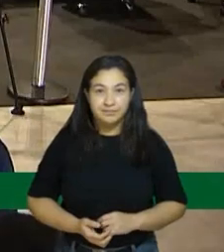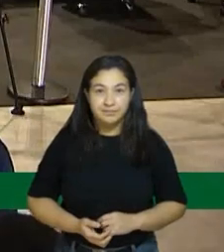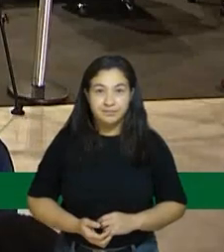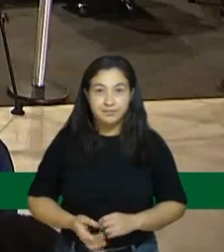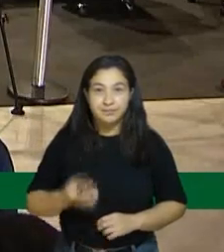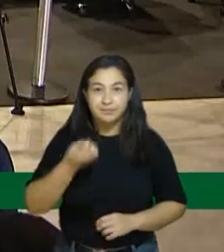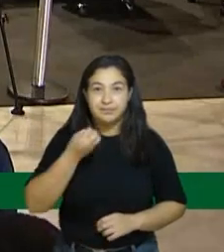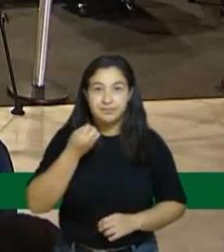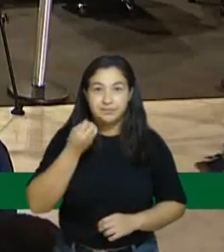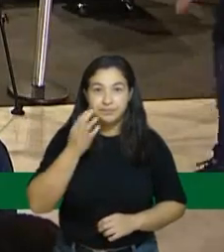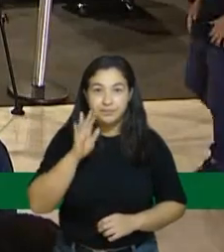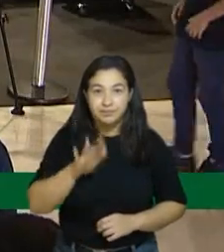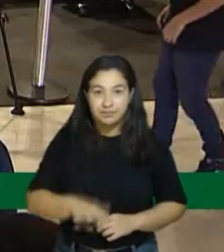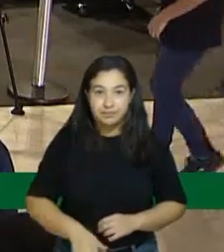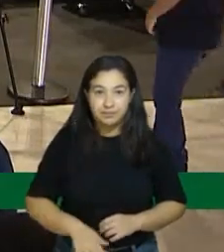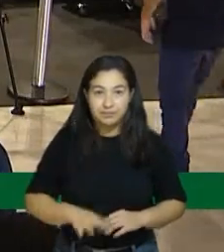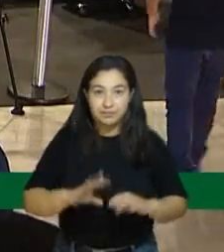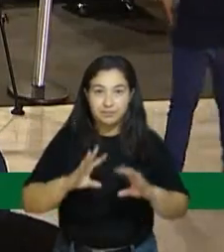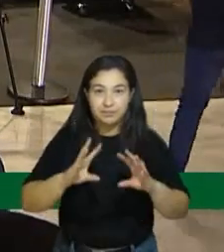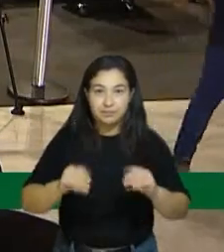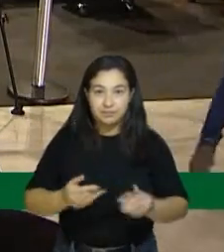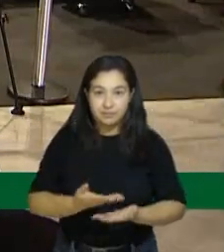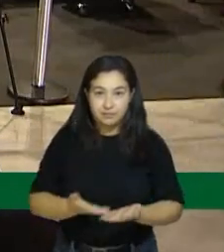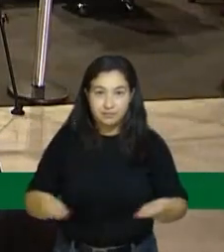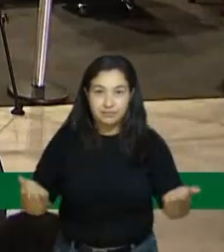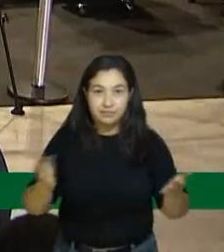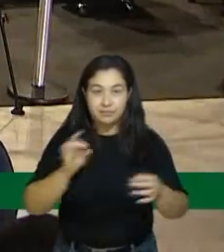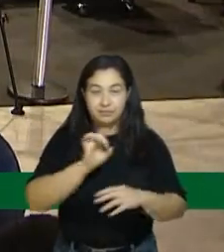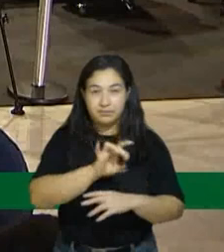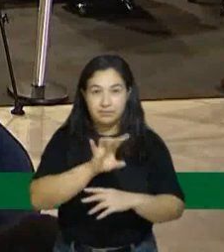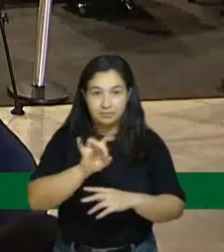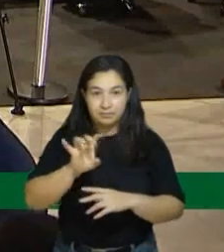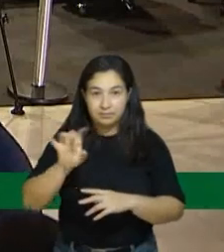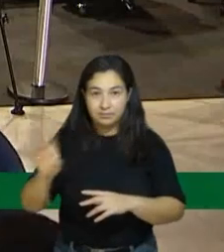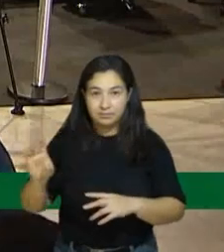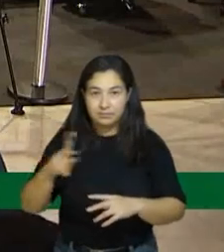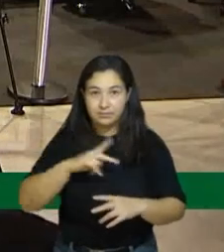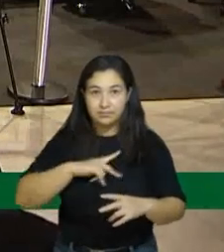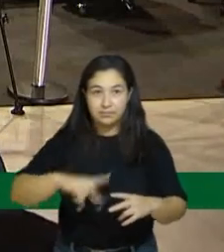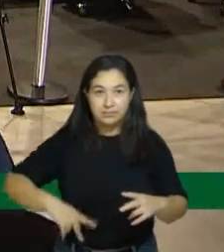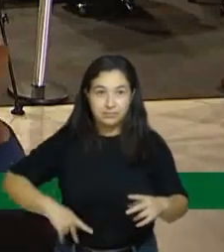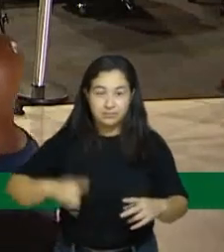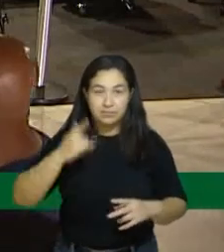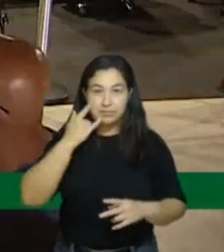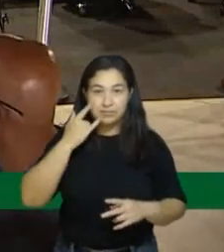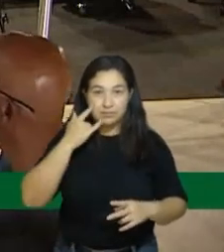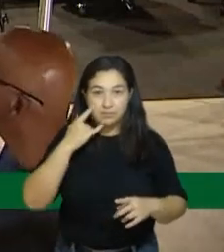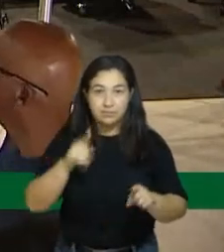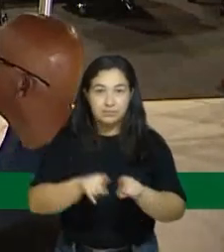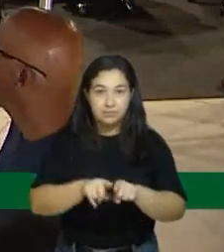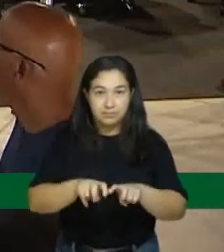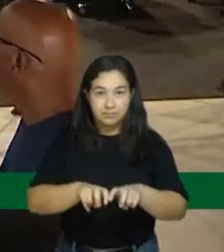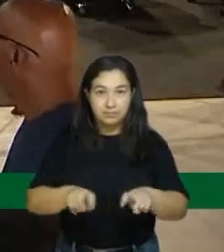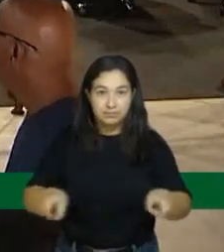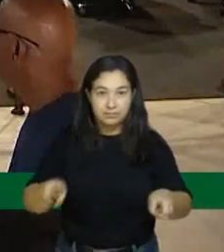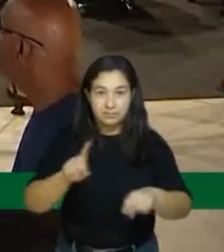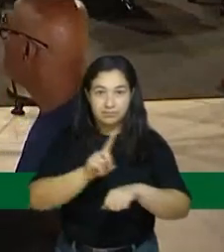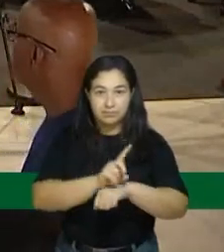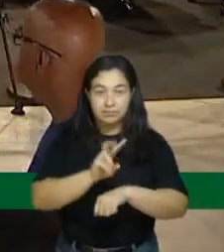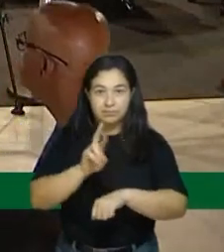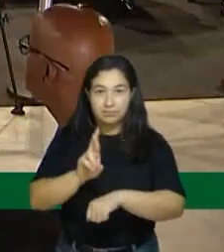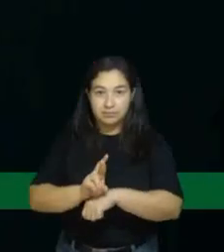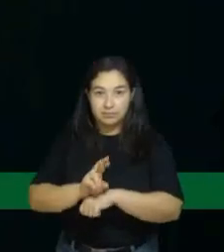boa boa tarde a todos Presidente Mauro de Nadal a toda a mesa diretora da nossa Assembleia